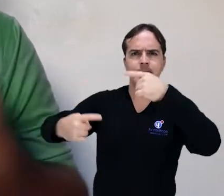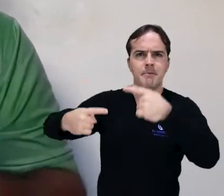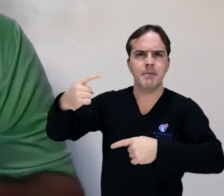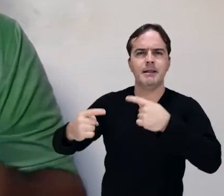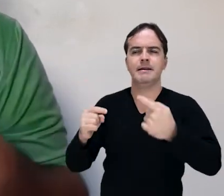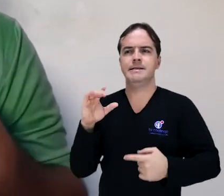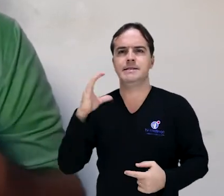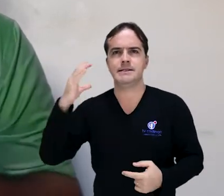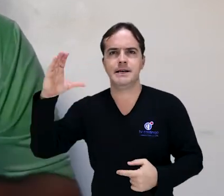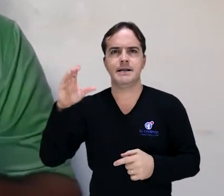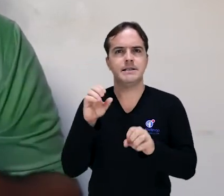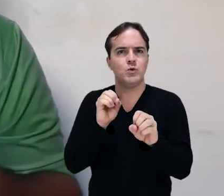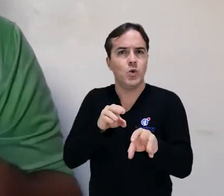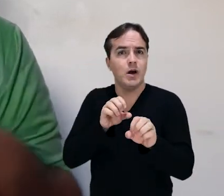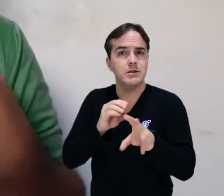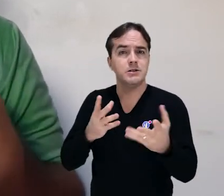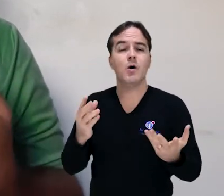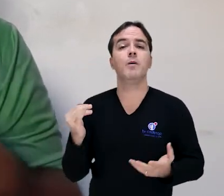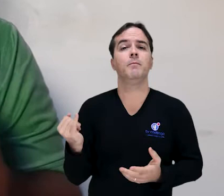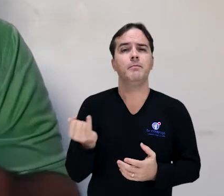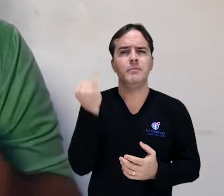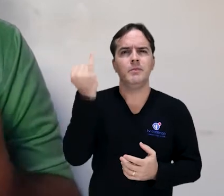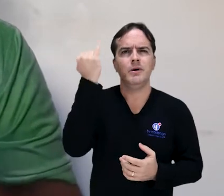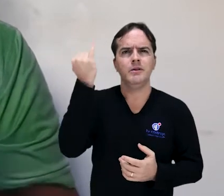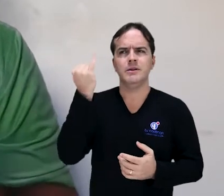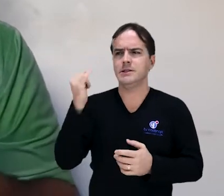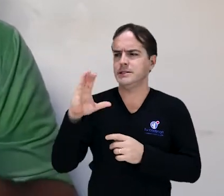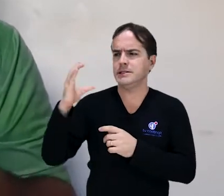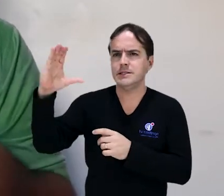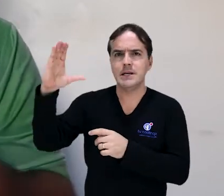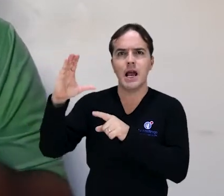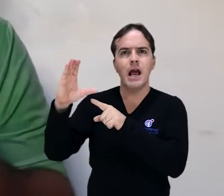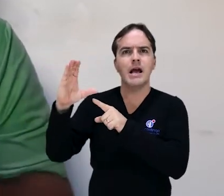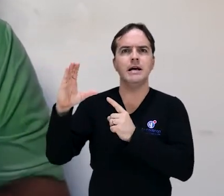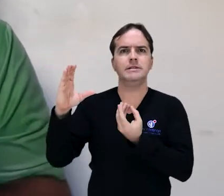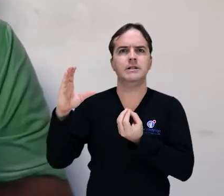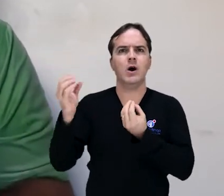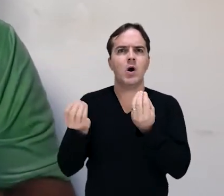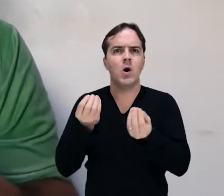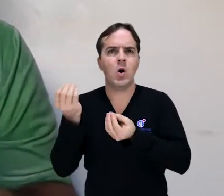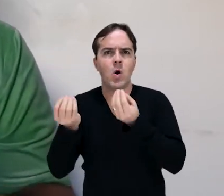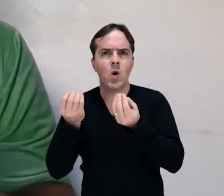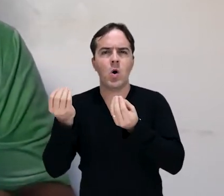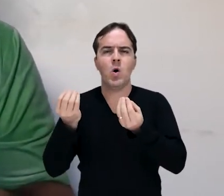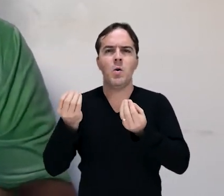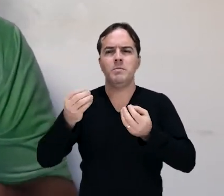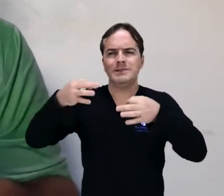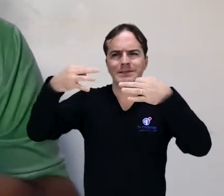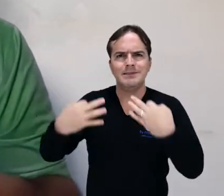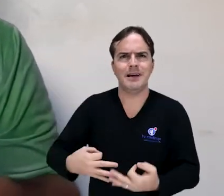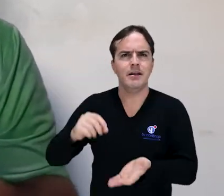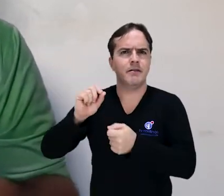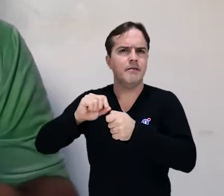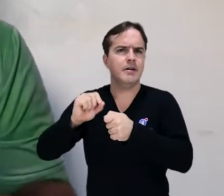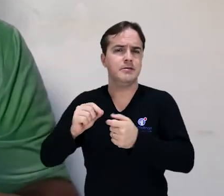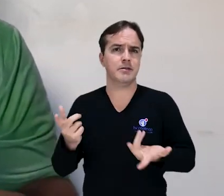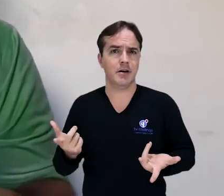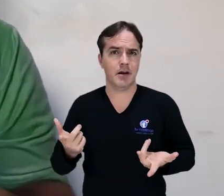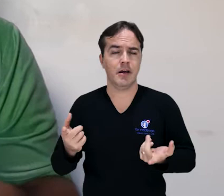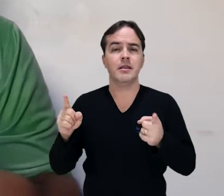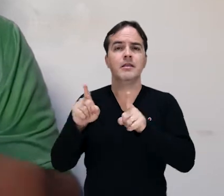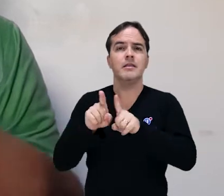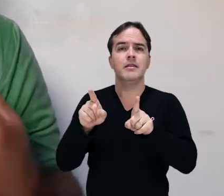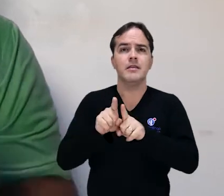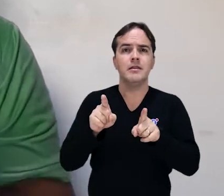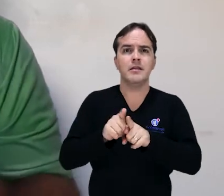é Ciência educação a importância da educação científica Como faz a ciência de forma correta todos os empecilhos